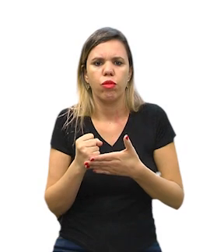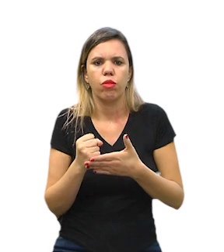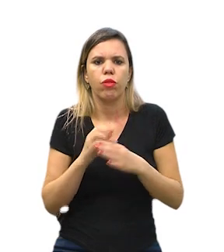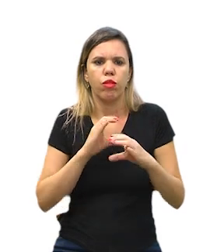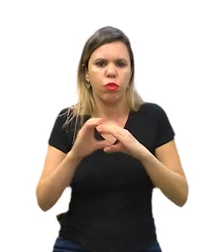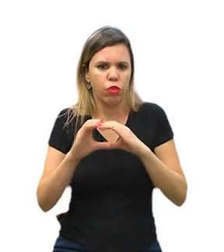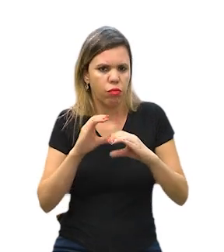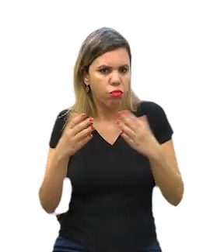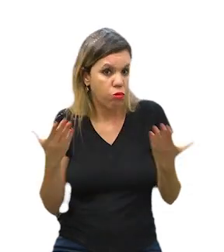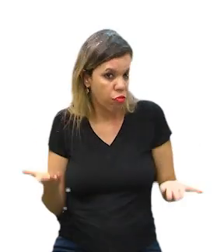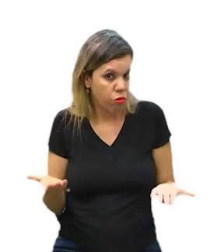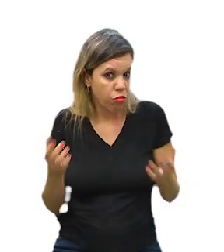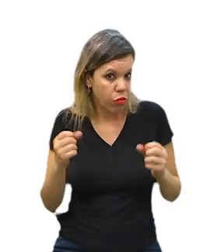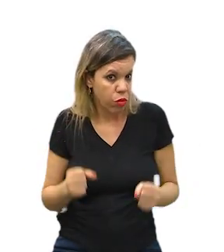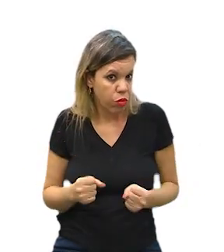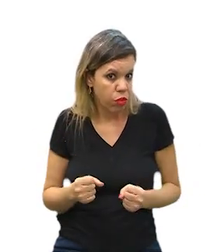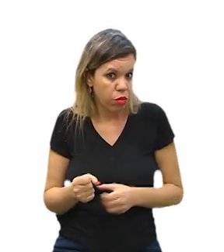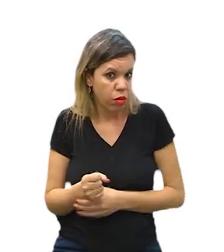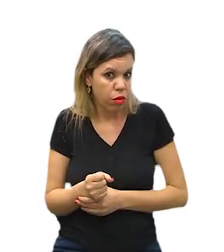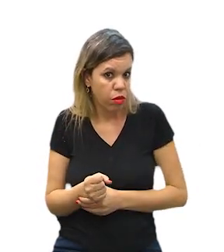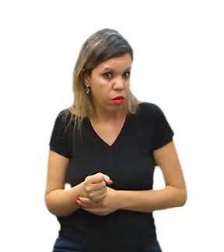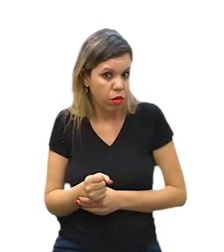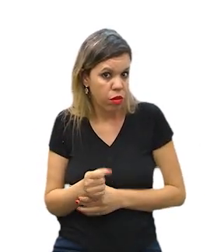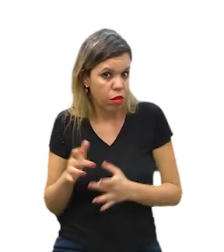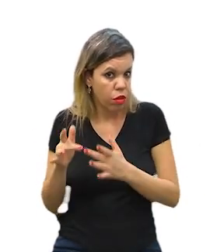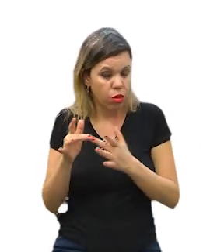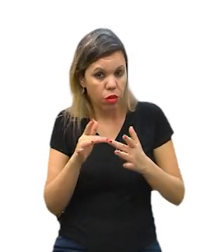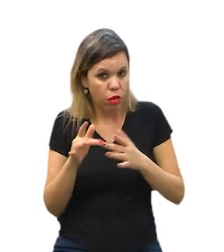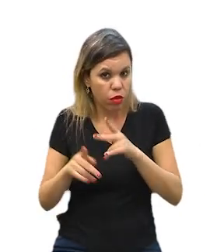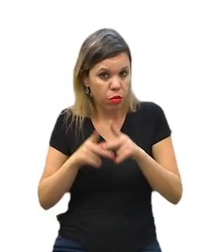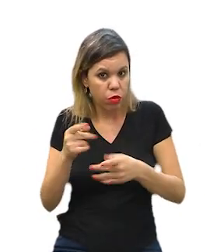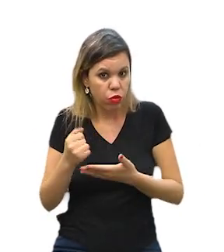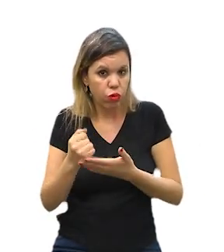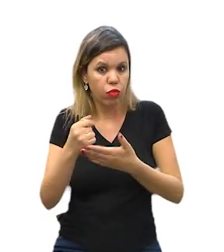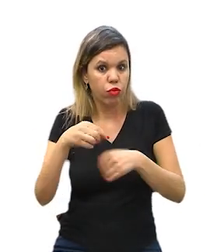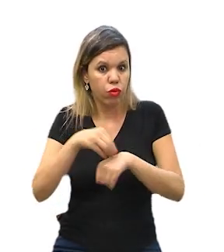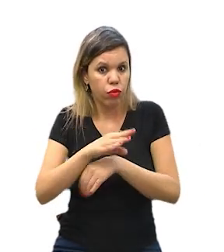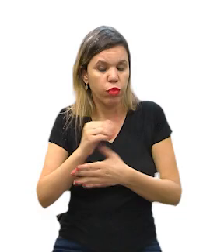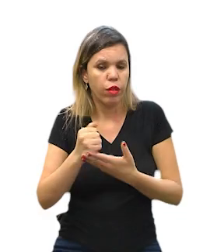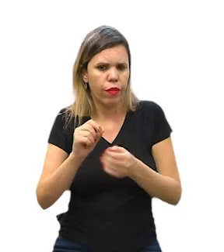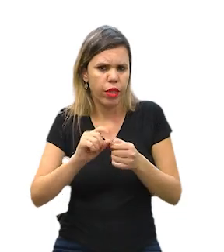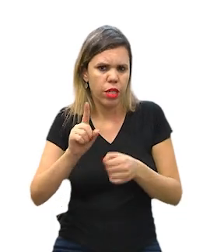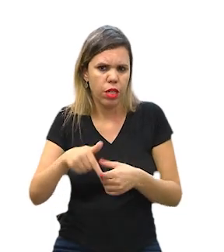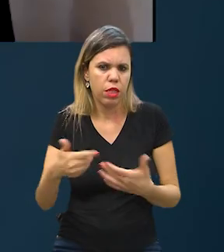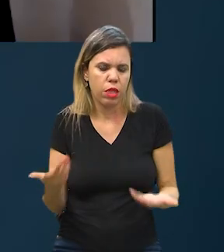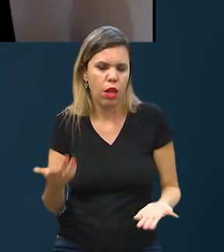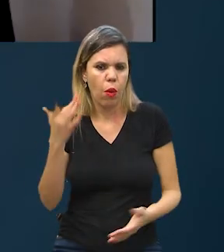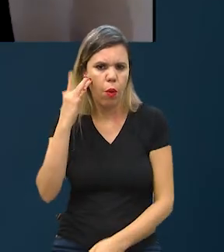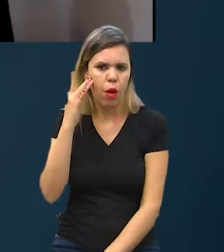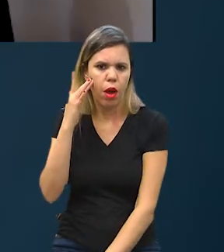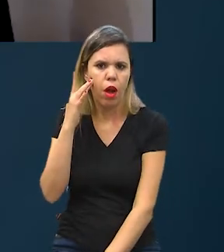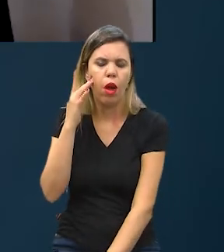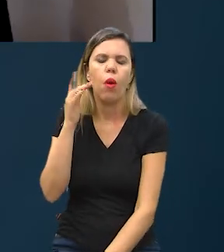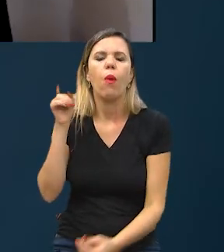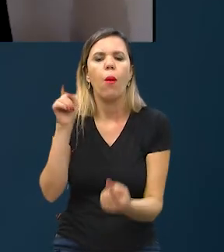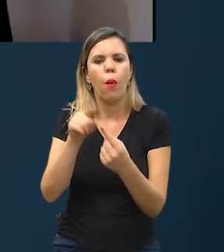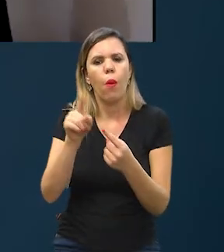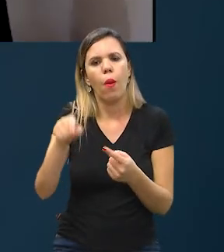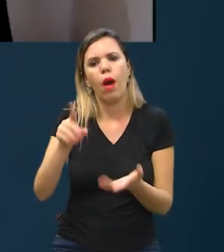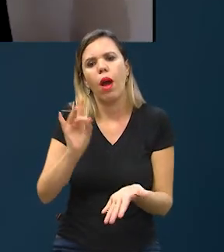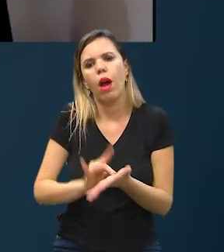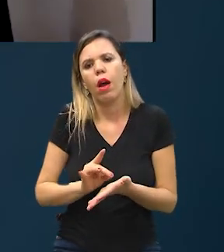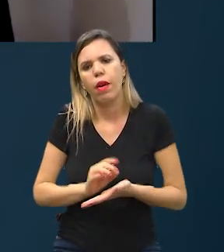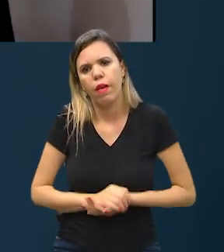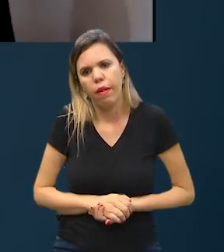puder articular, a gente articula, se a gente puder te conectar com alguém que possa te ajudar, a gente vai fazer isso, porque eu acho que o grande objetivo da